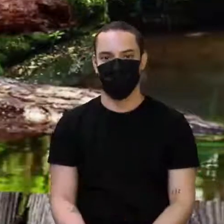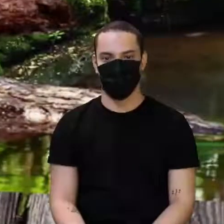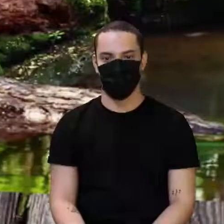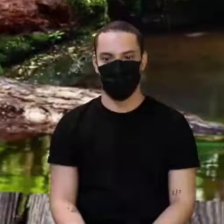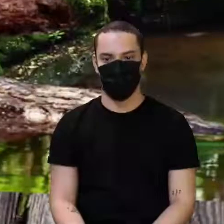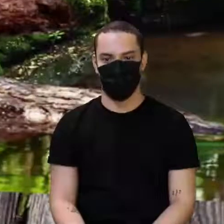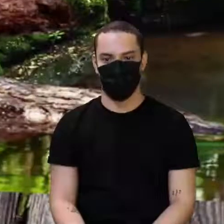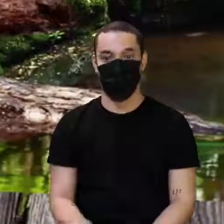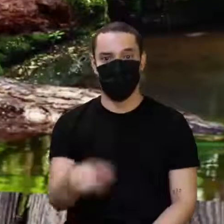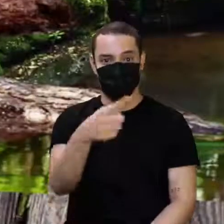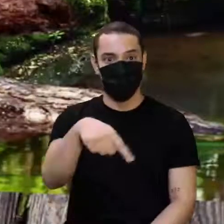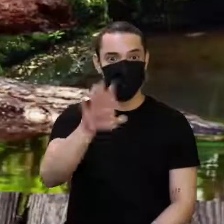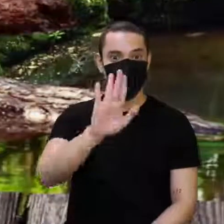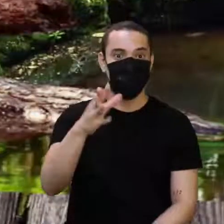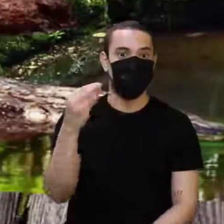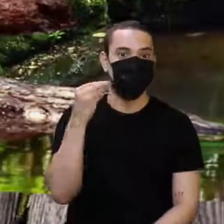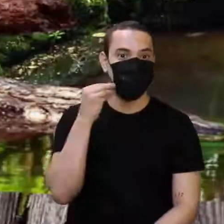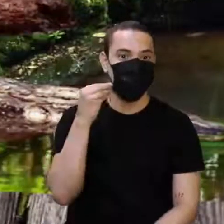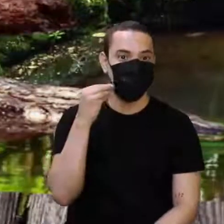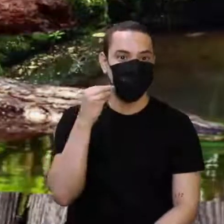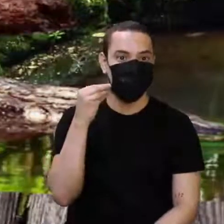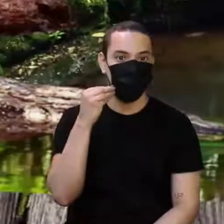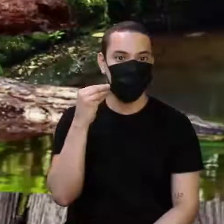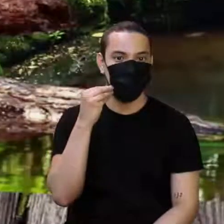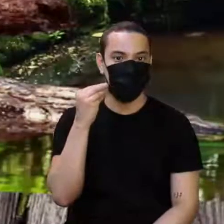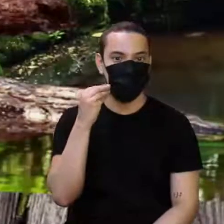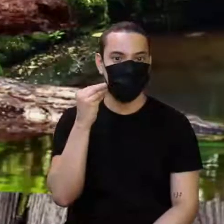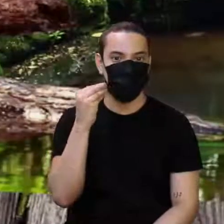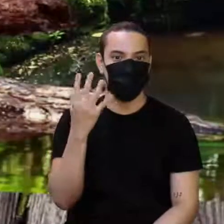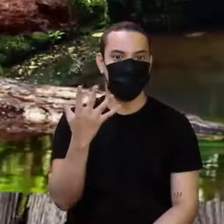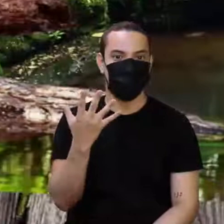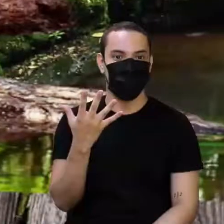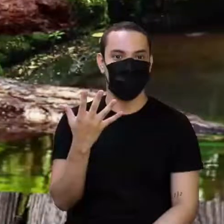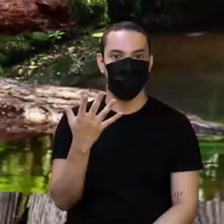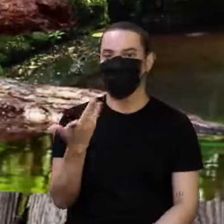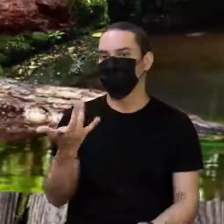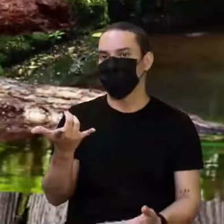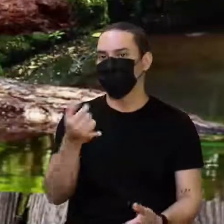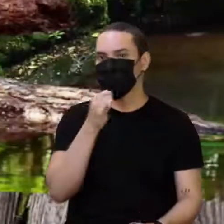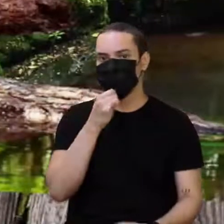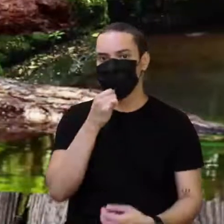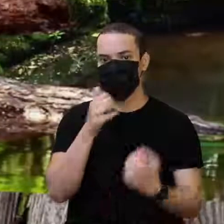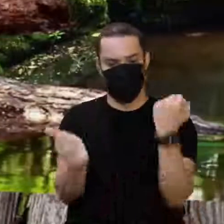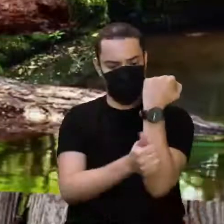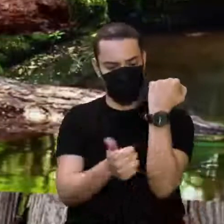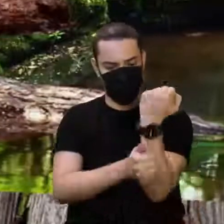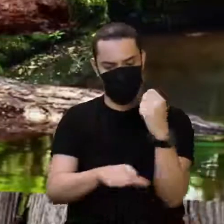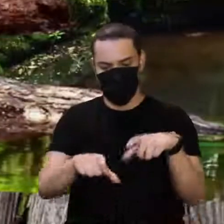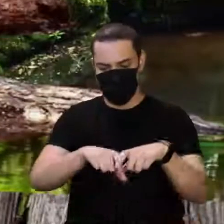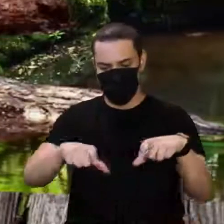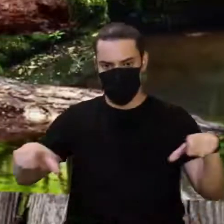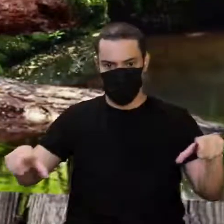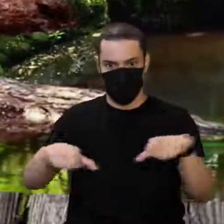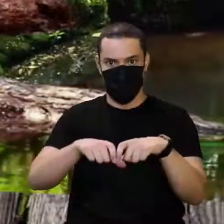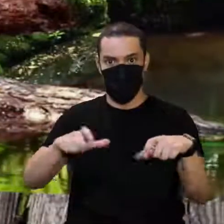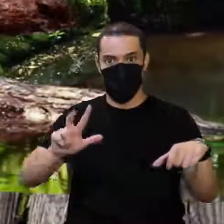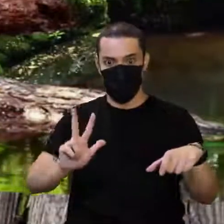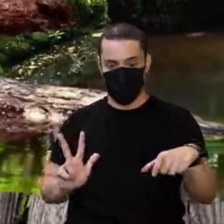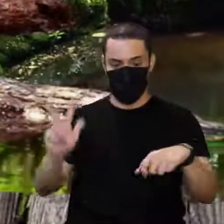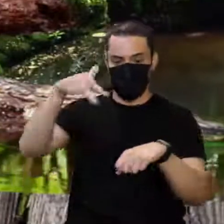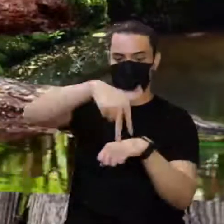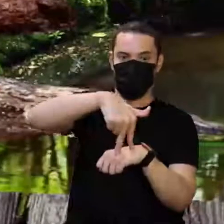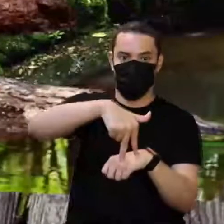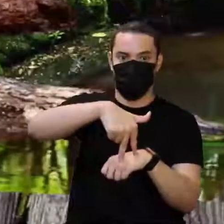você já experimentou ficar em cima de um tronco? Não precisa ser alto não, tá?